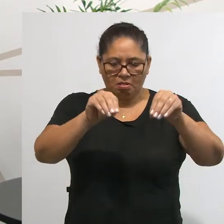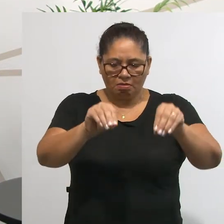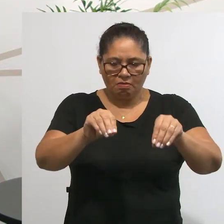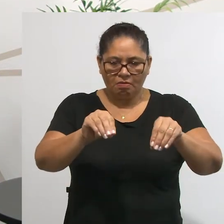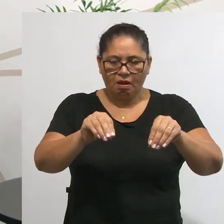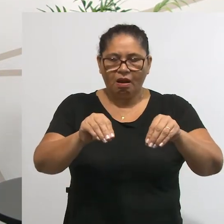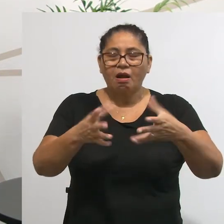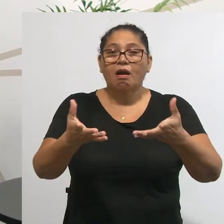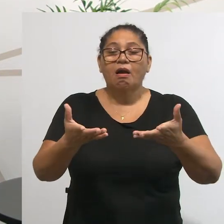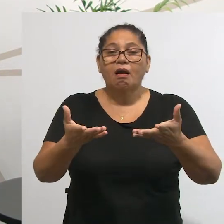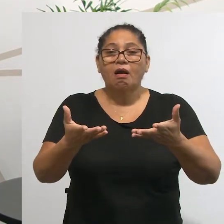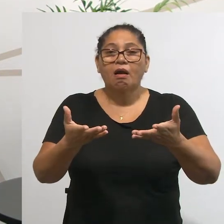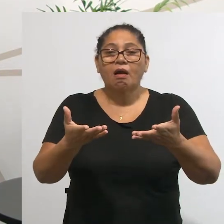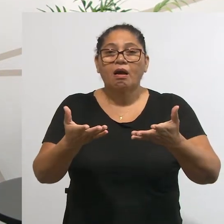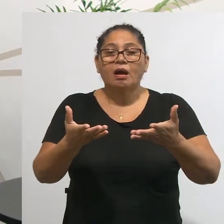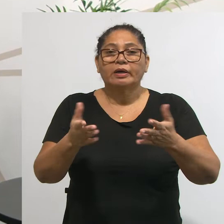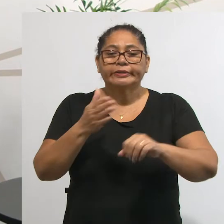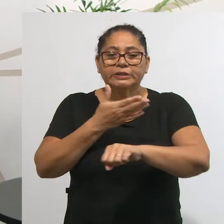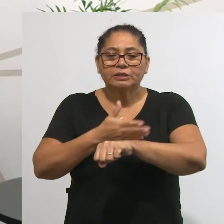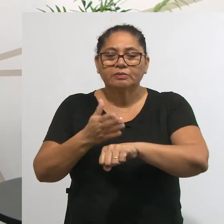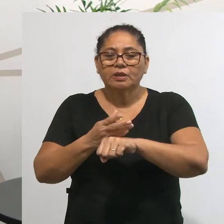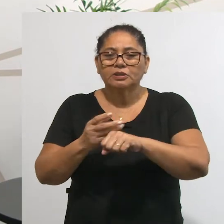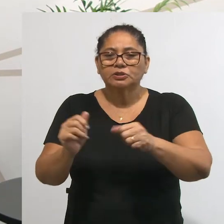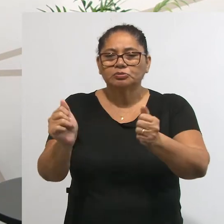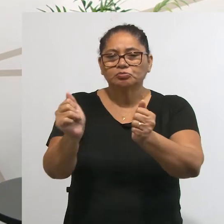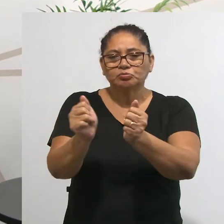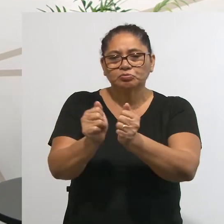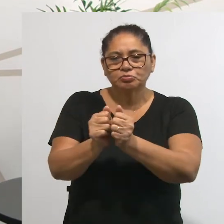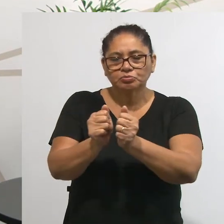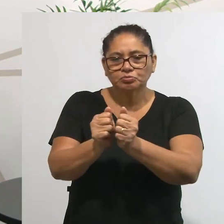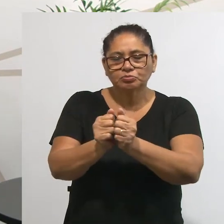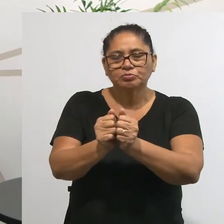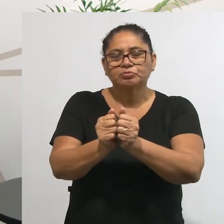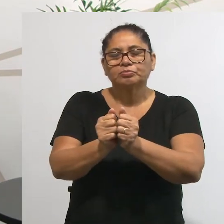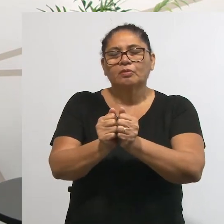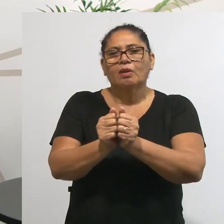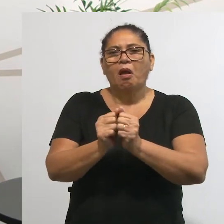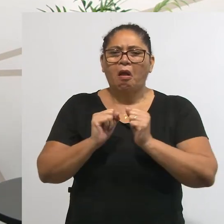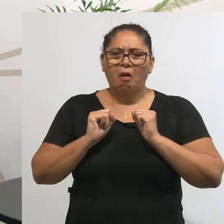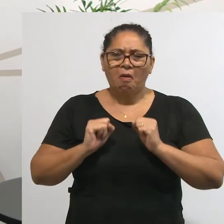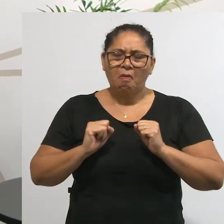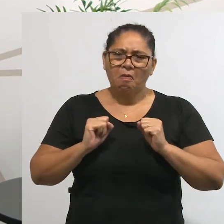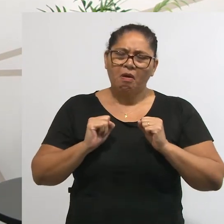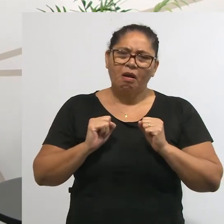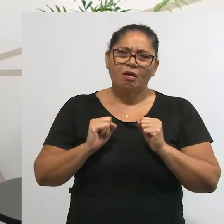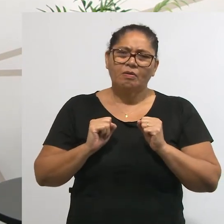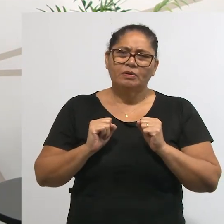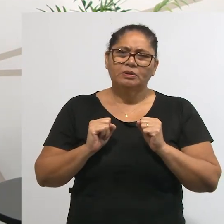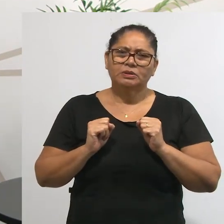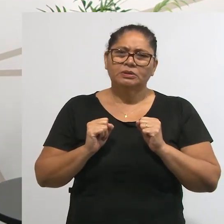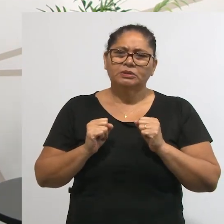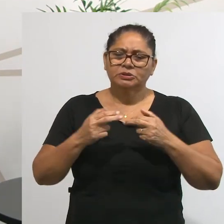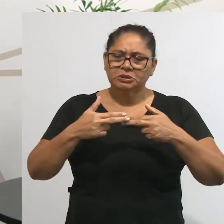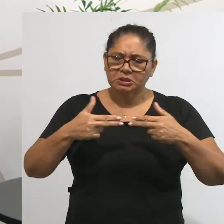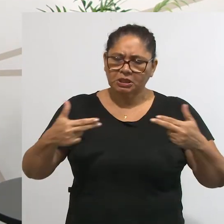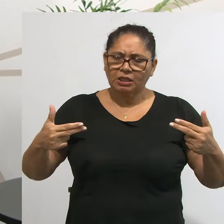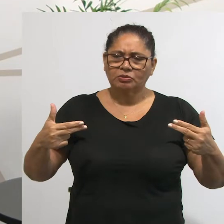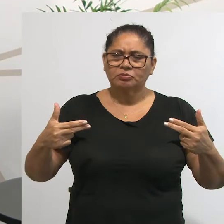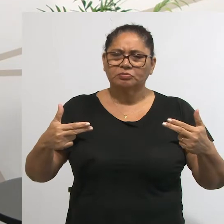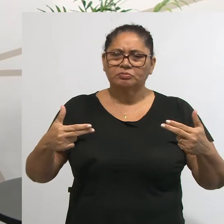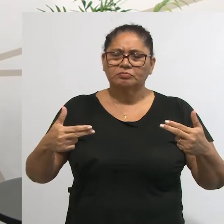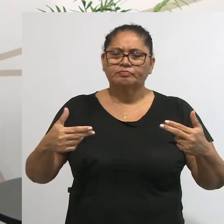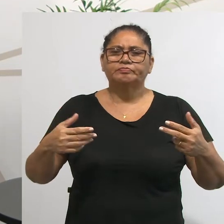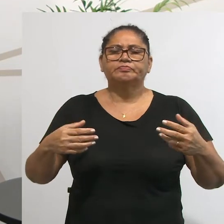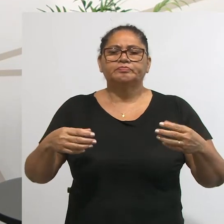que está, a prática e a teoria, elas estão juntas. Então, você pode, dentro daquele objeto, né, da